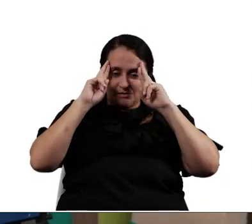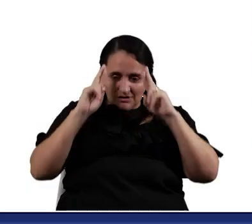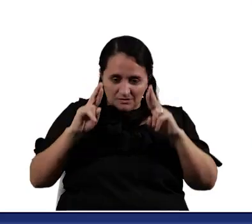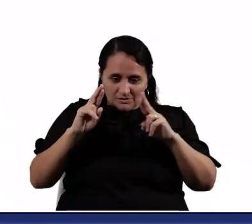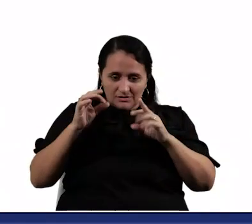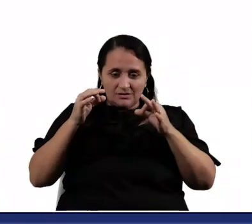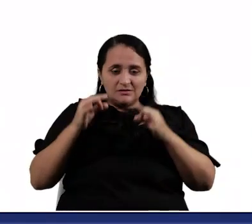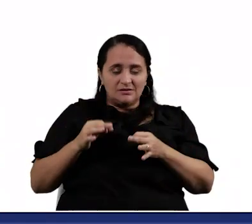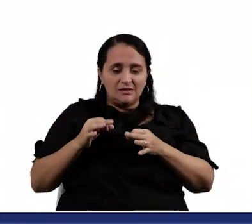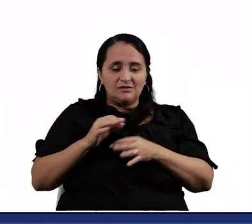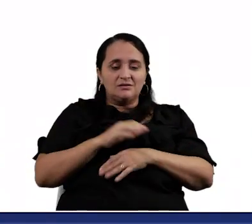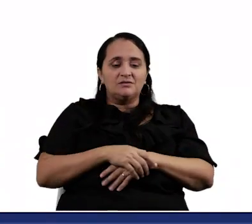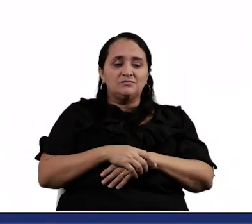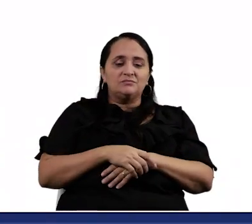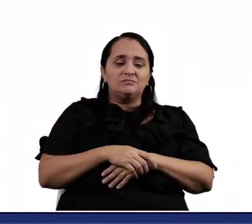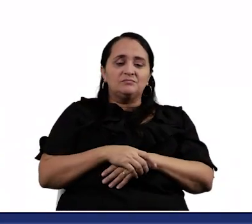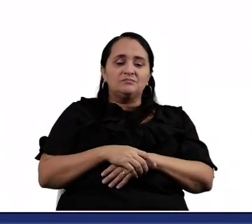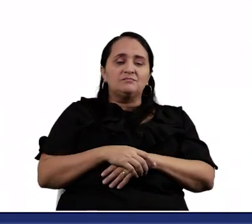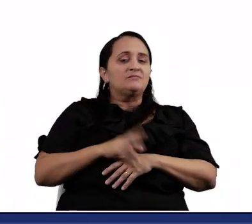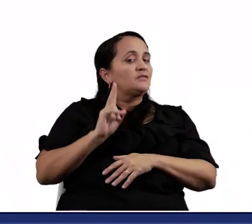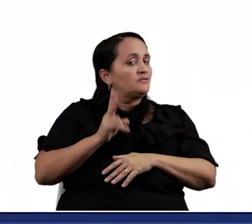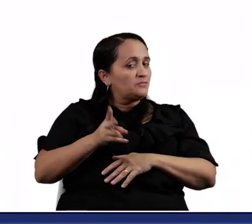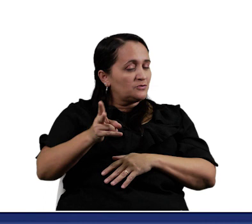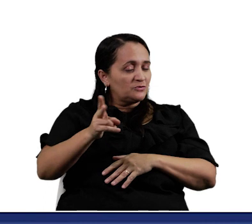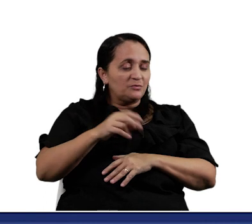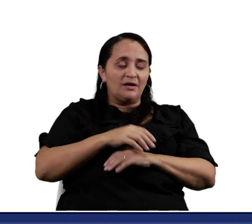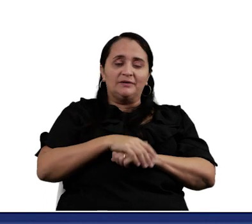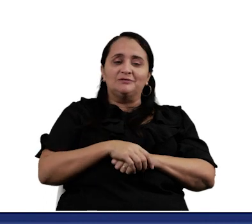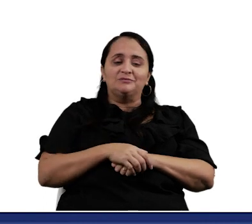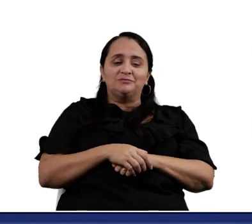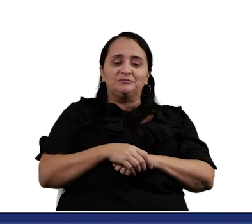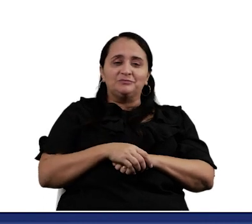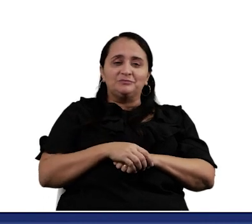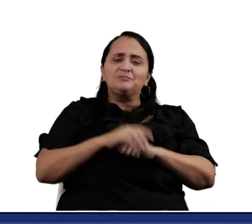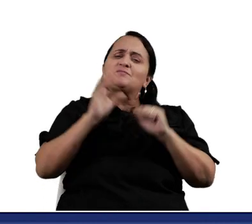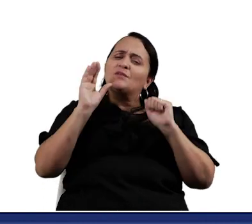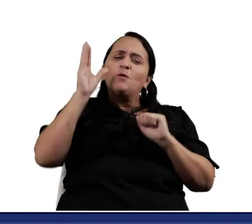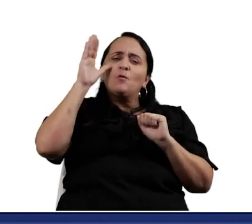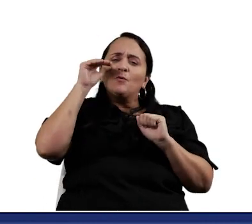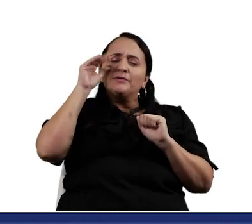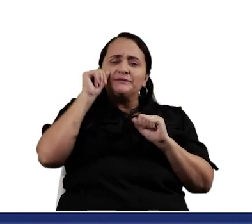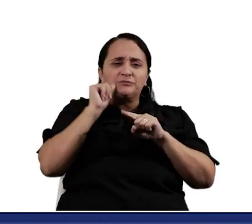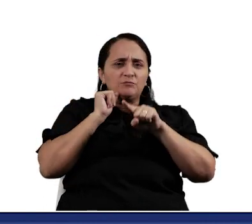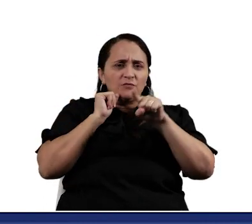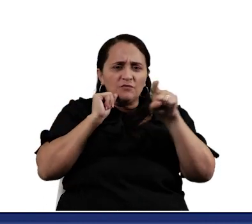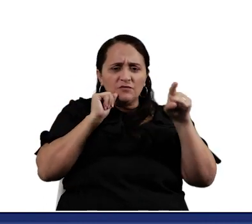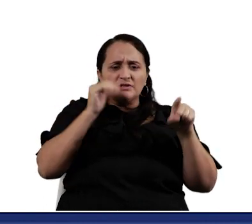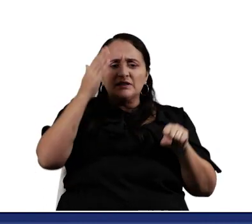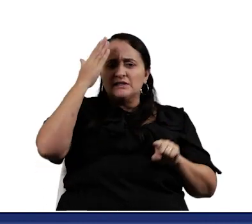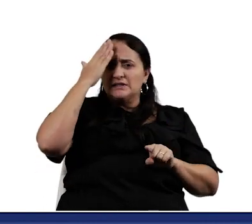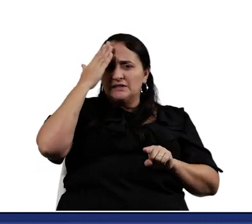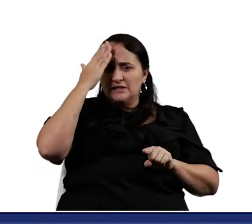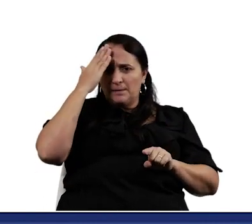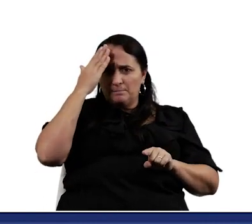certo? Vamos dar sequência aqui à nossa aula, olha lá. Uma curiosidade, ó. Você sabia que